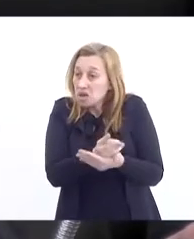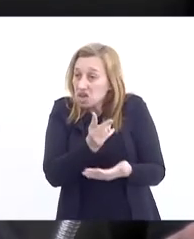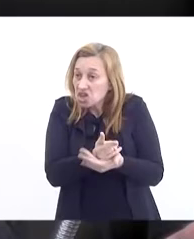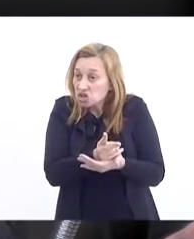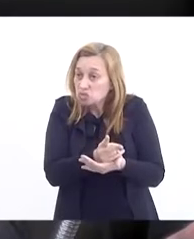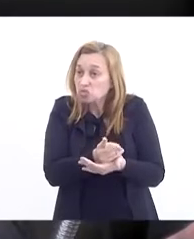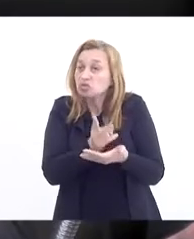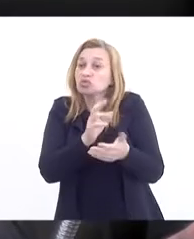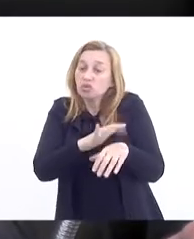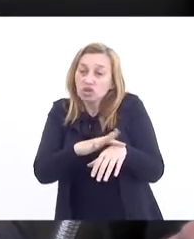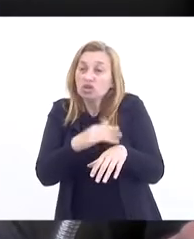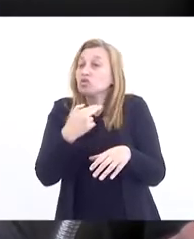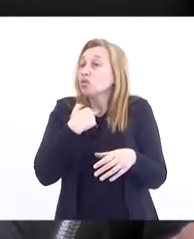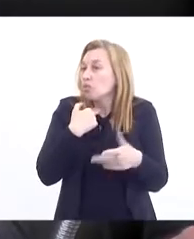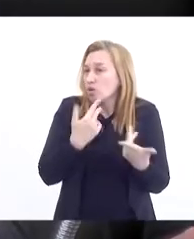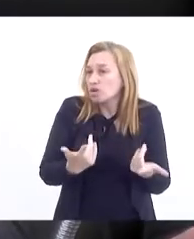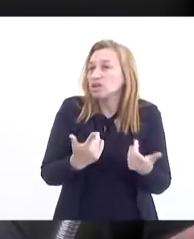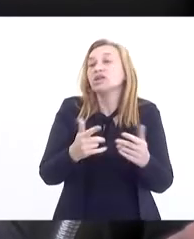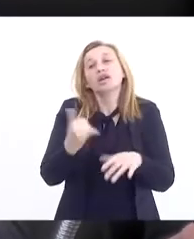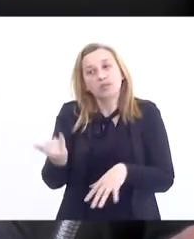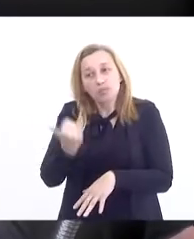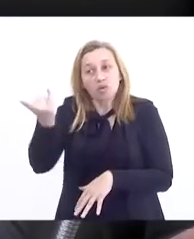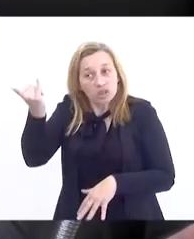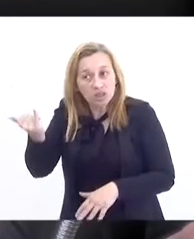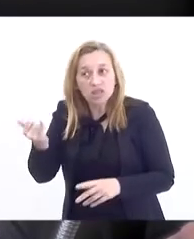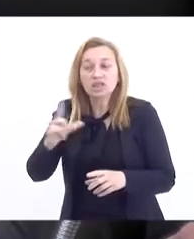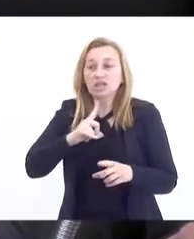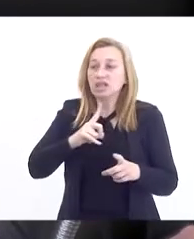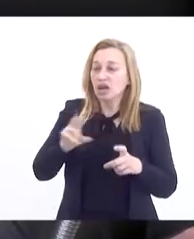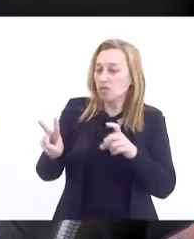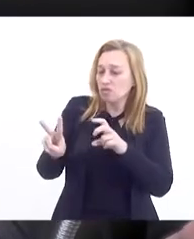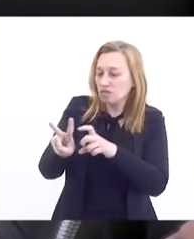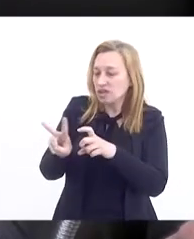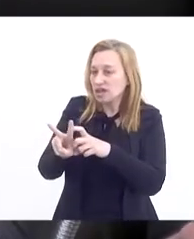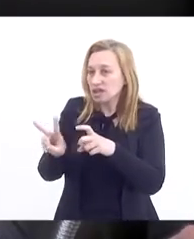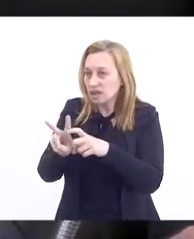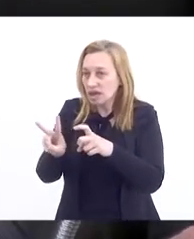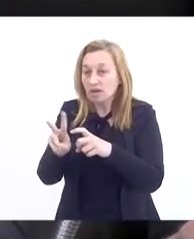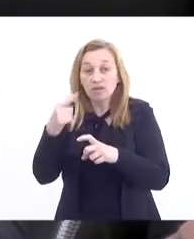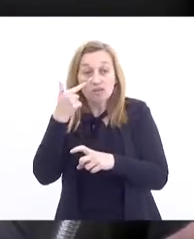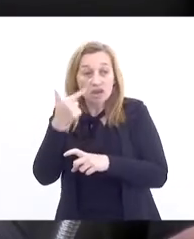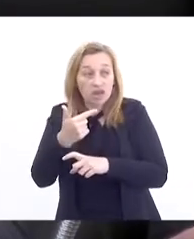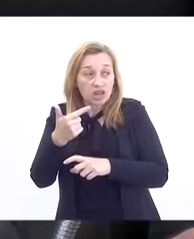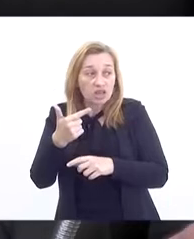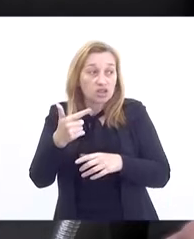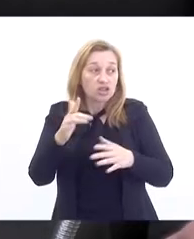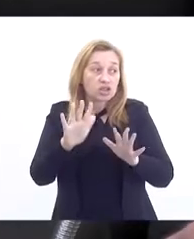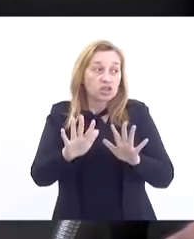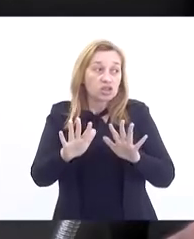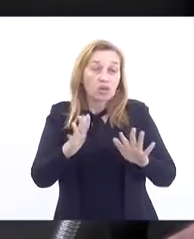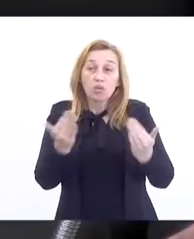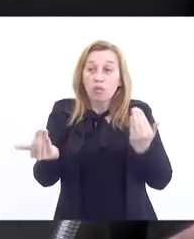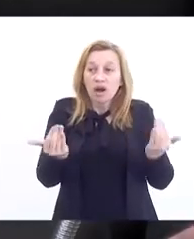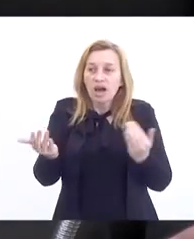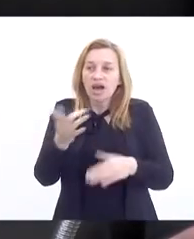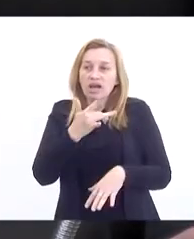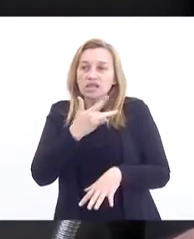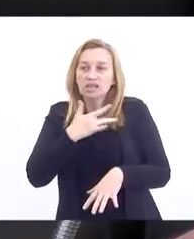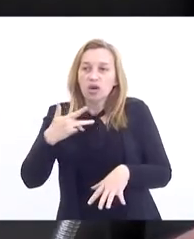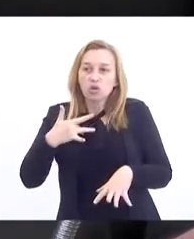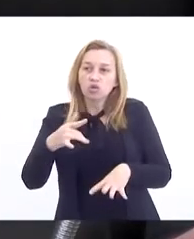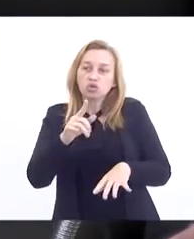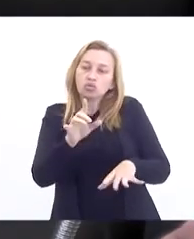possa tomar daí a importância do veterinário prescrevendo de acordo com a saúde daquele animal naquele momento. Mas olha essa questão do doutor Luiz